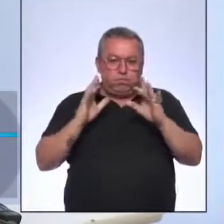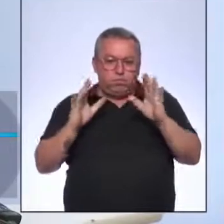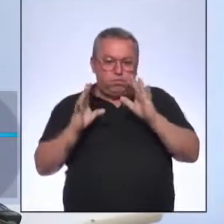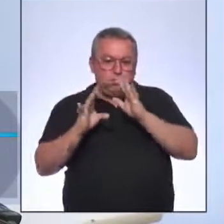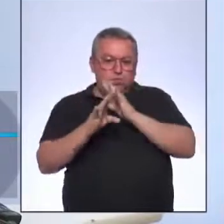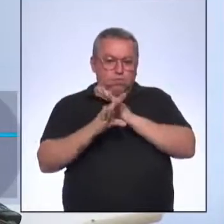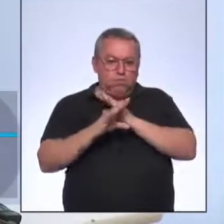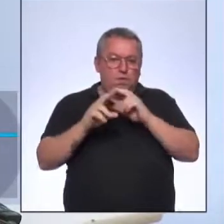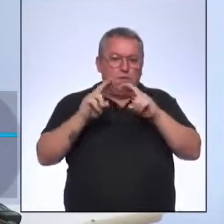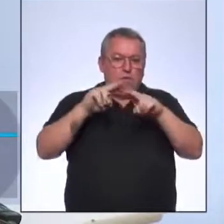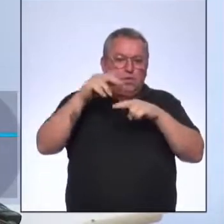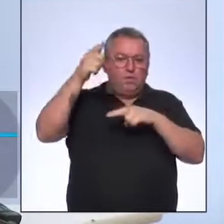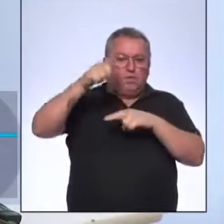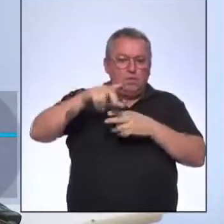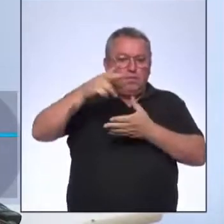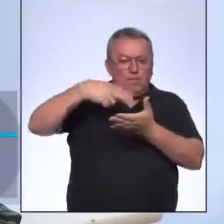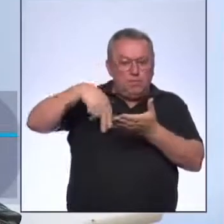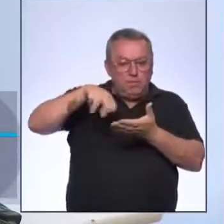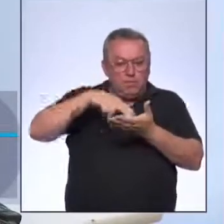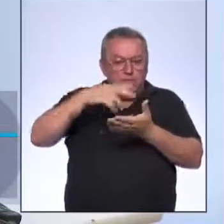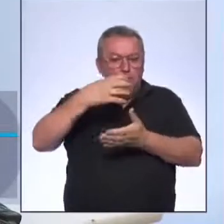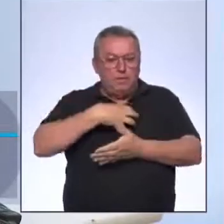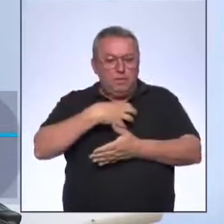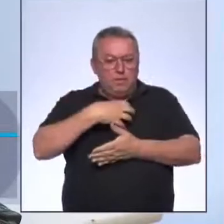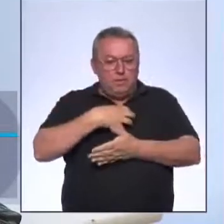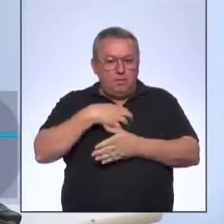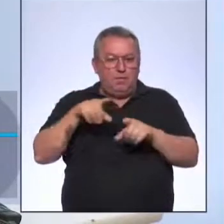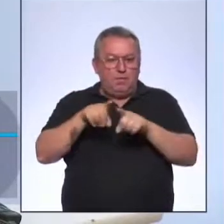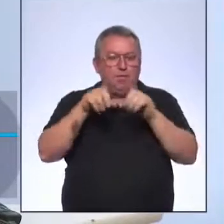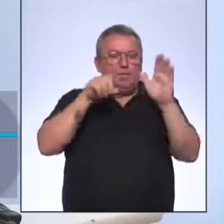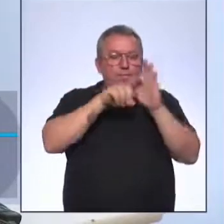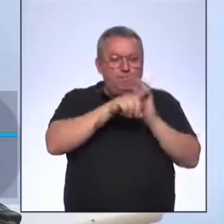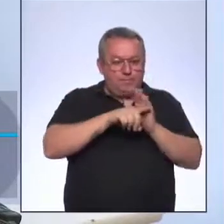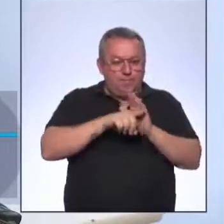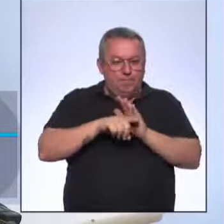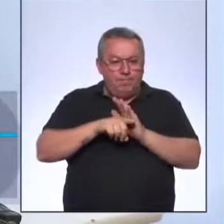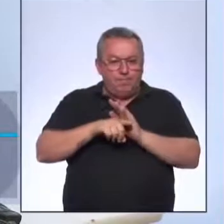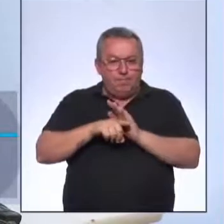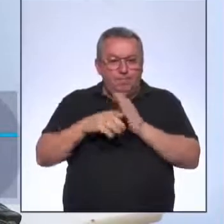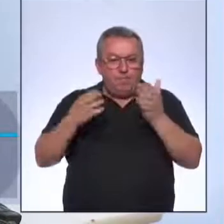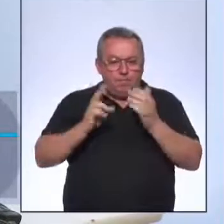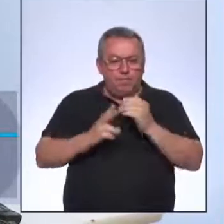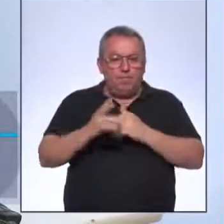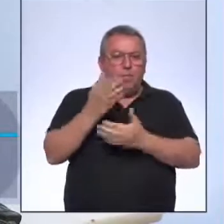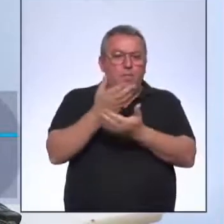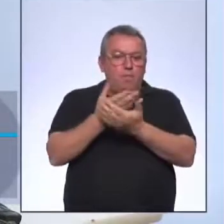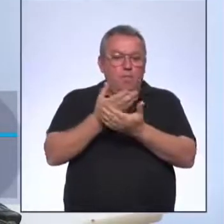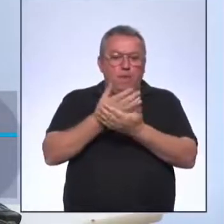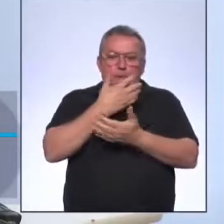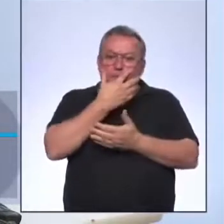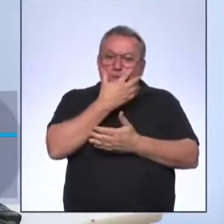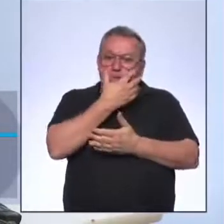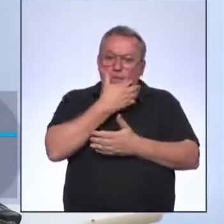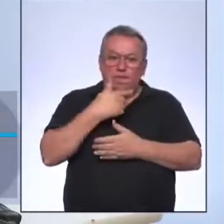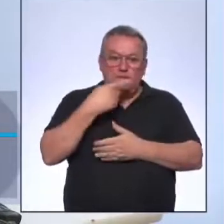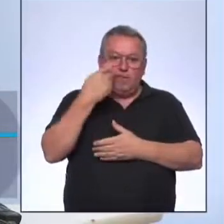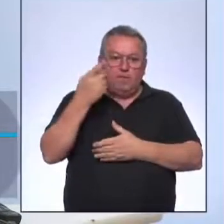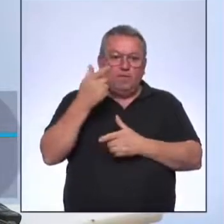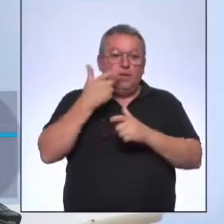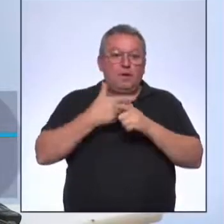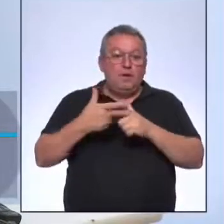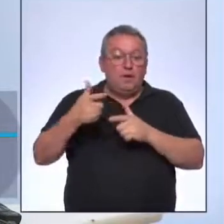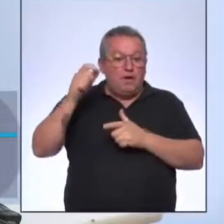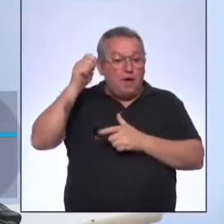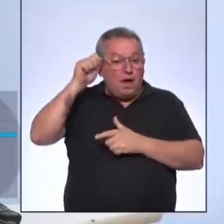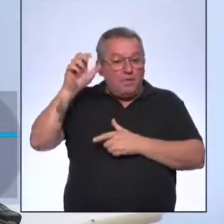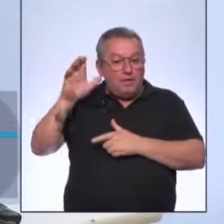vocês outras danças, outros estilos. Pesquisem, tá, pessoal? Vamos seguir a nossa aula. A gente vai falar um pouquinho agora sobre as